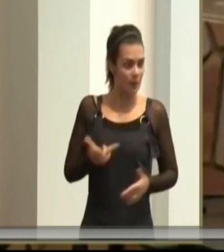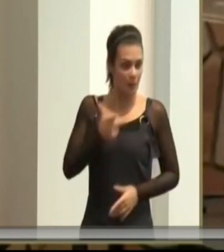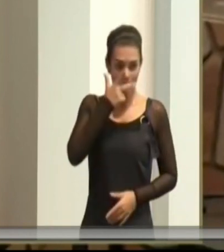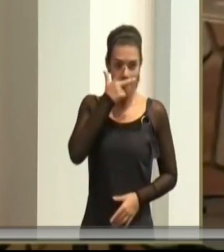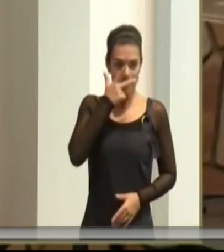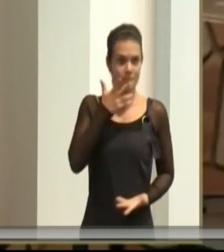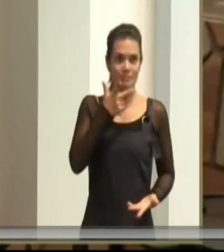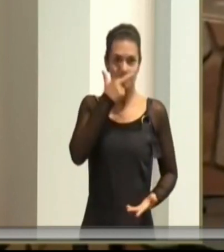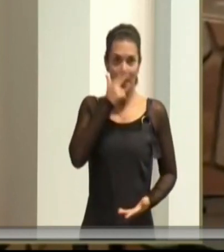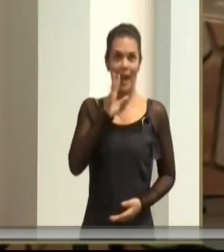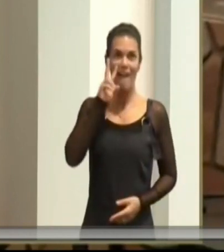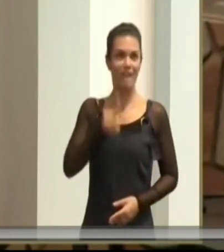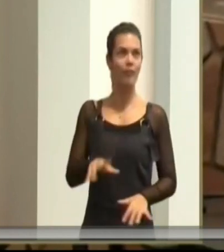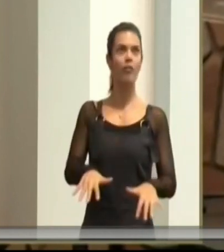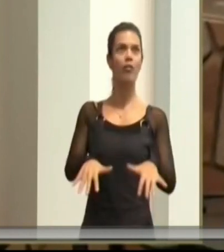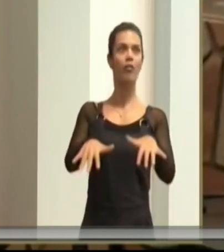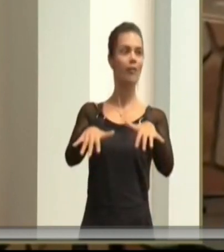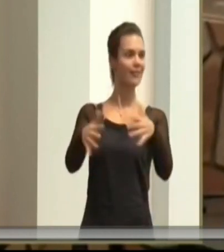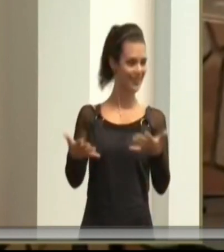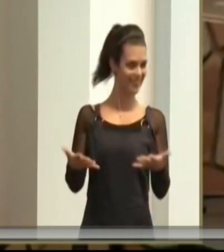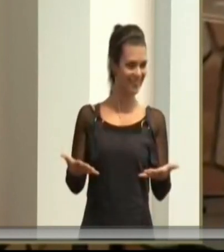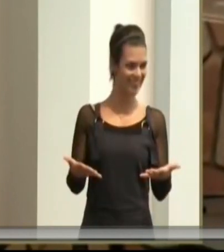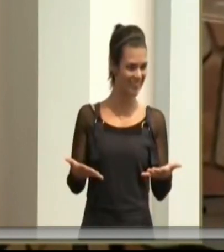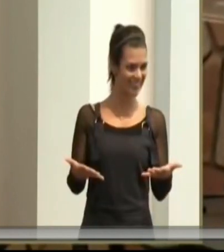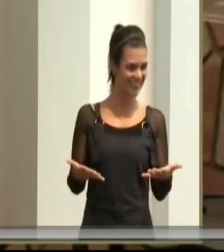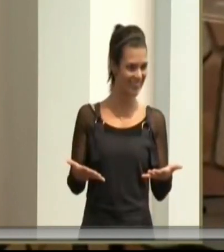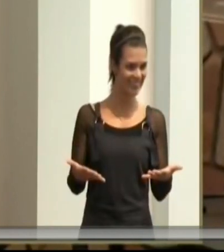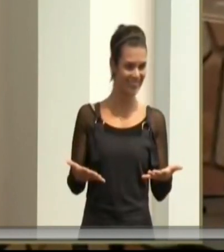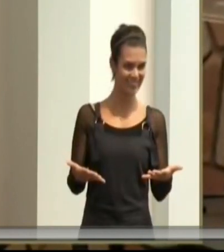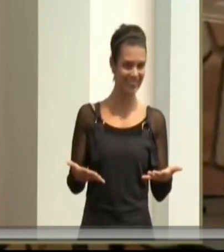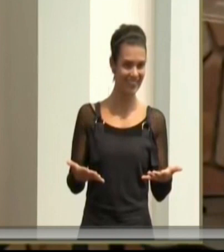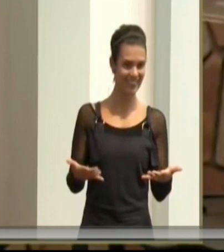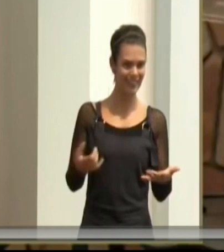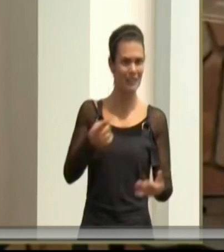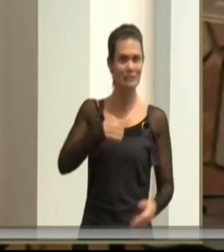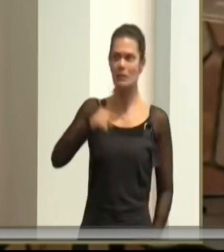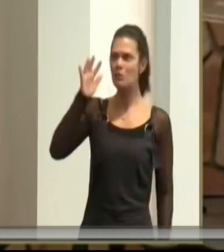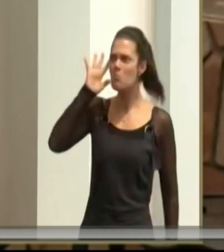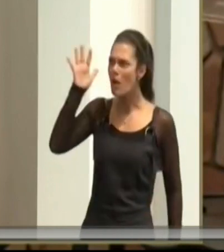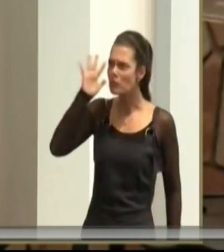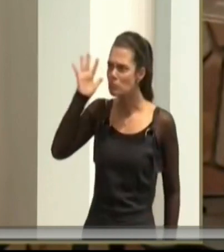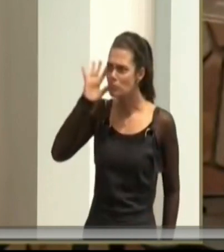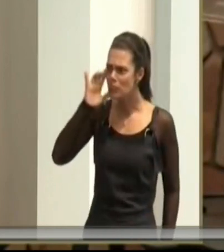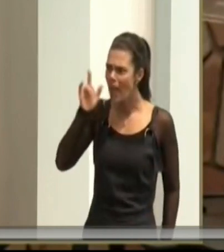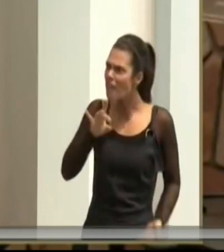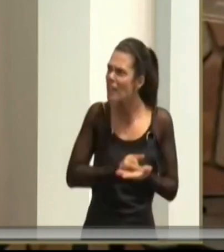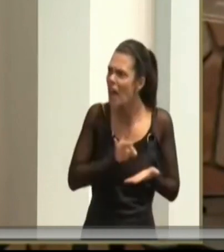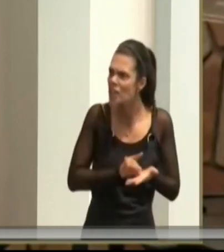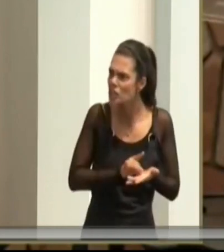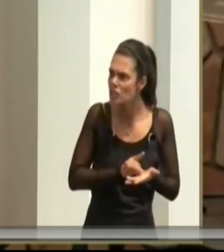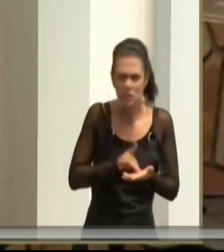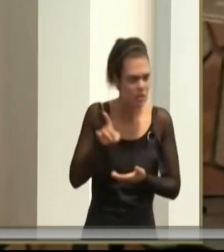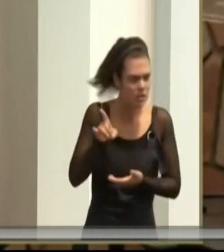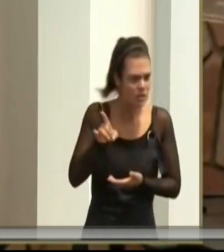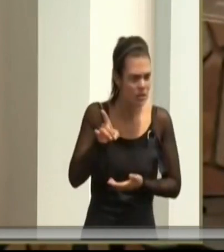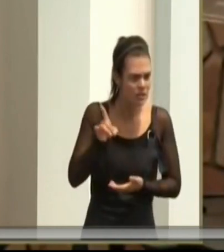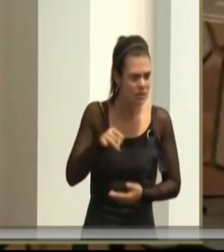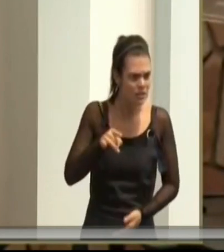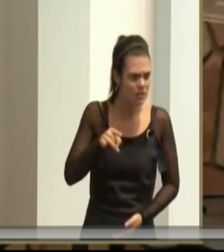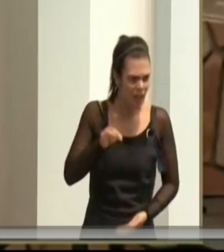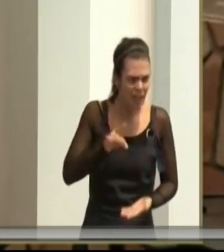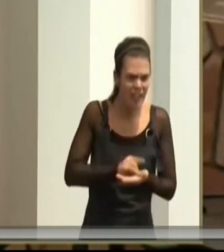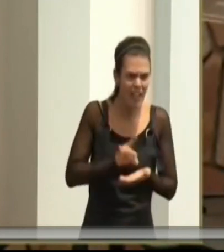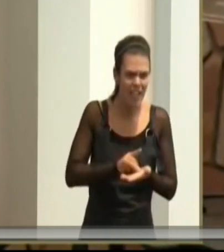A mente humana imagina que tudo não passa de uma ilusão. Talvez eles pudessem pensar: estamos tendo uma visão, uma noite mal dormida,